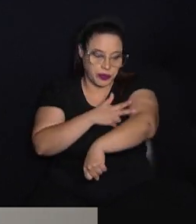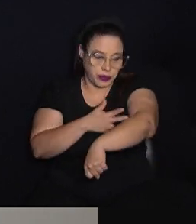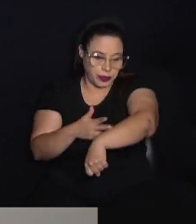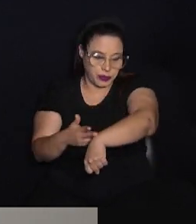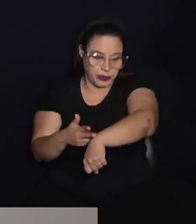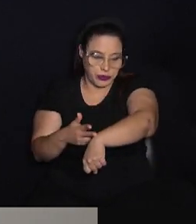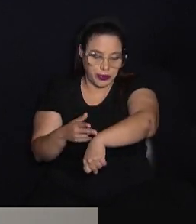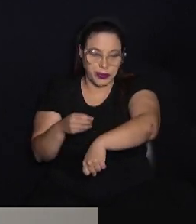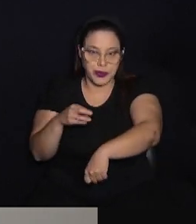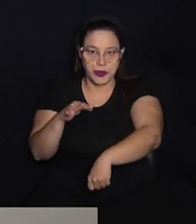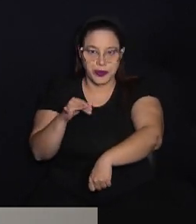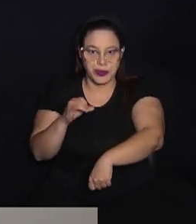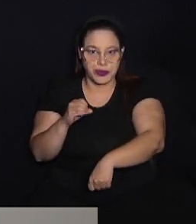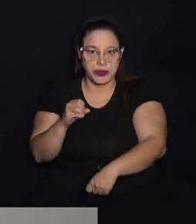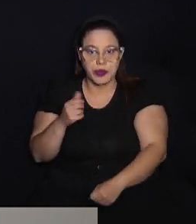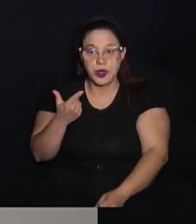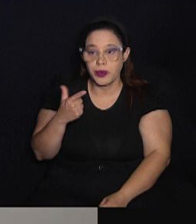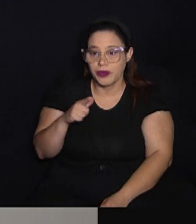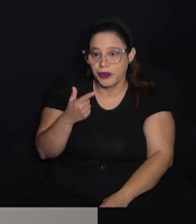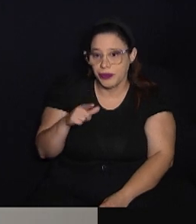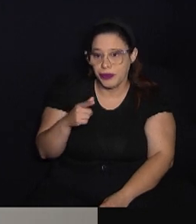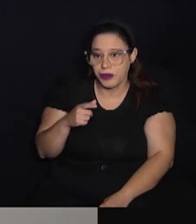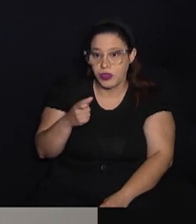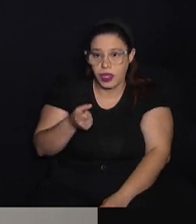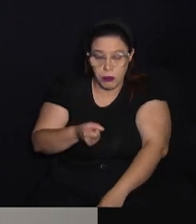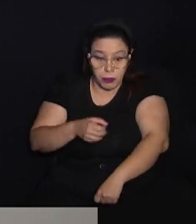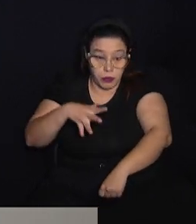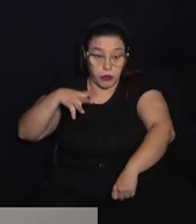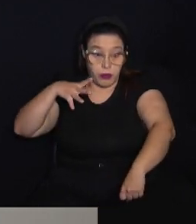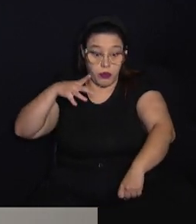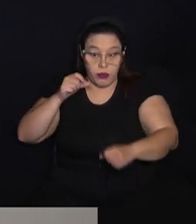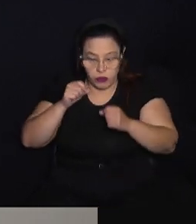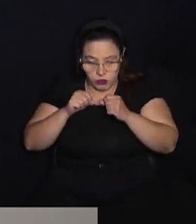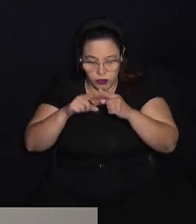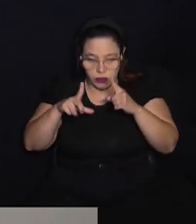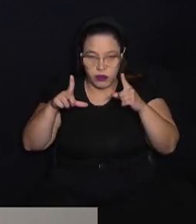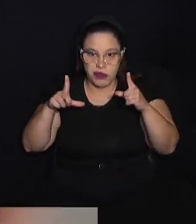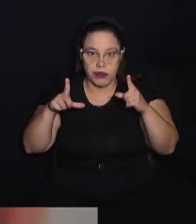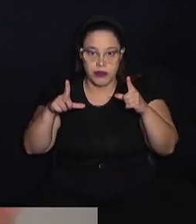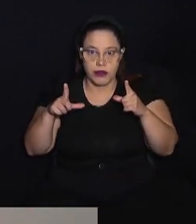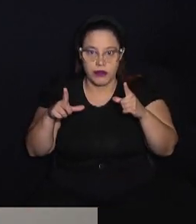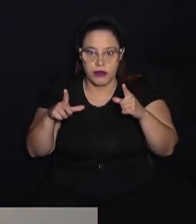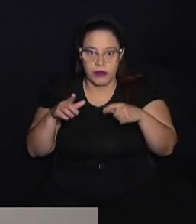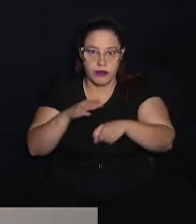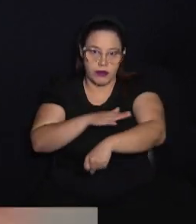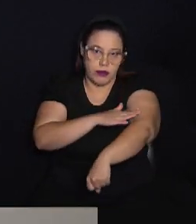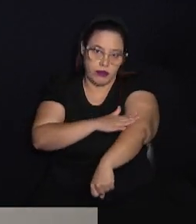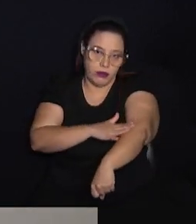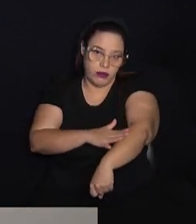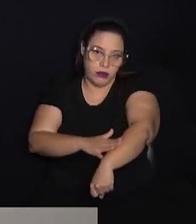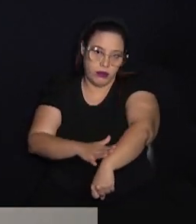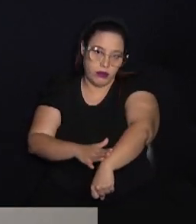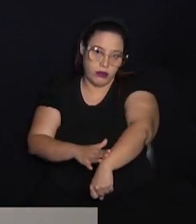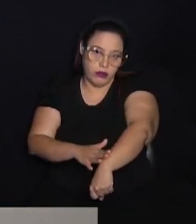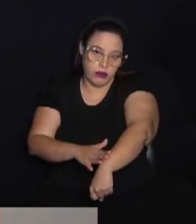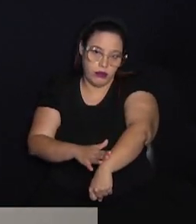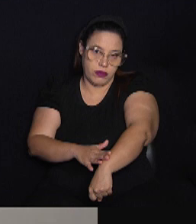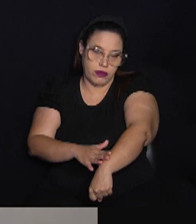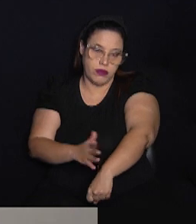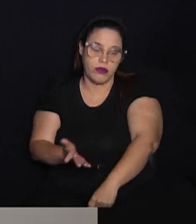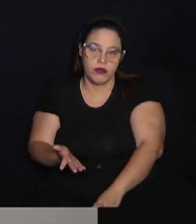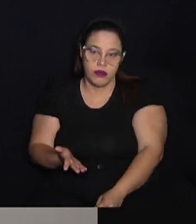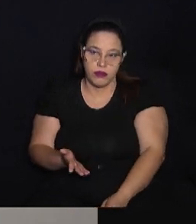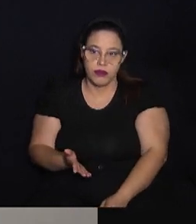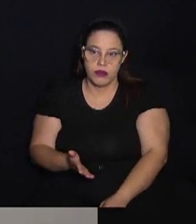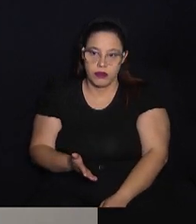como a lesão não tem pigmento algum, ela se destaca. Óbvio que um paciente com a pele mais, os fototipo mais alto, uma